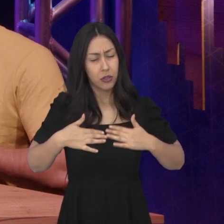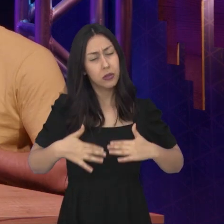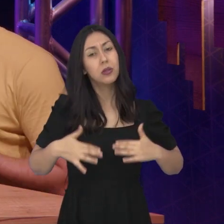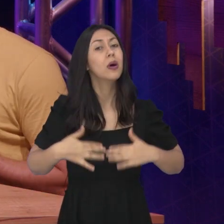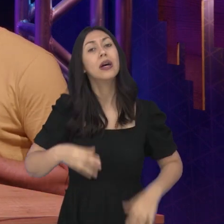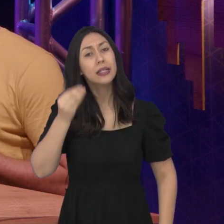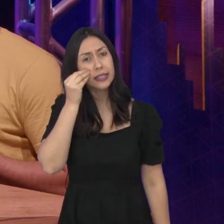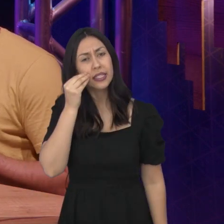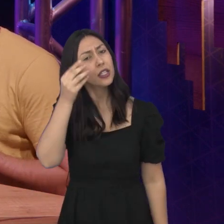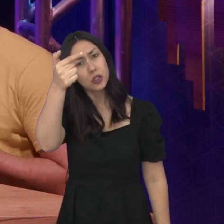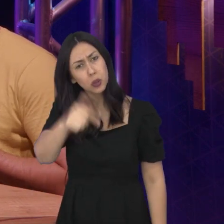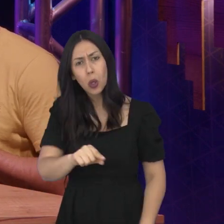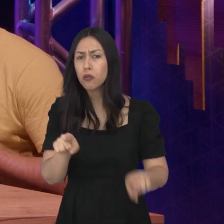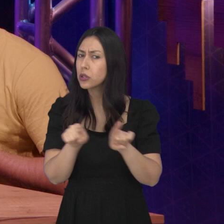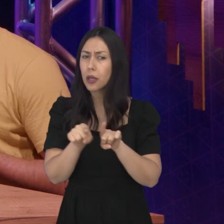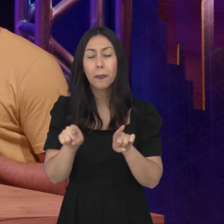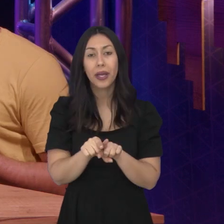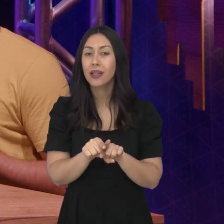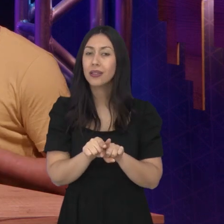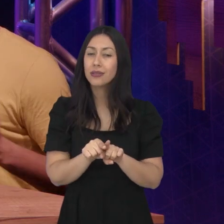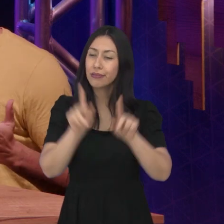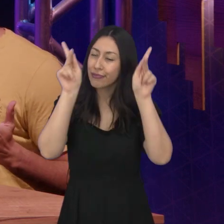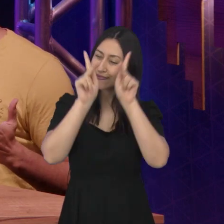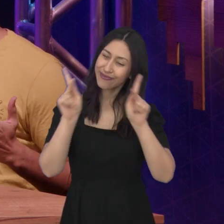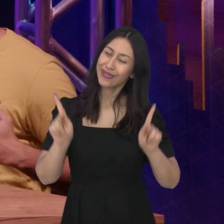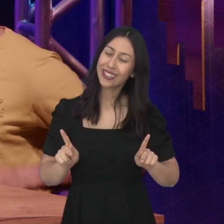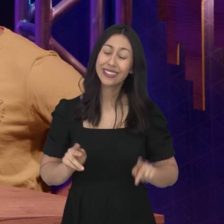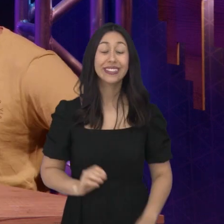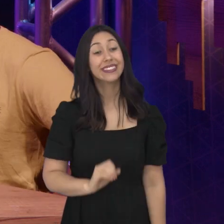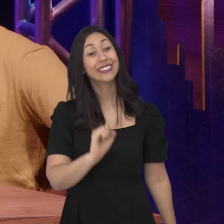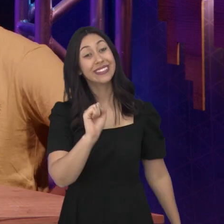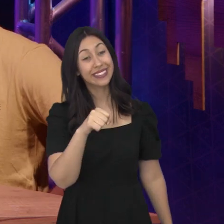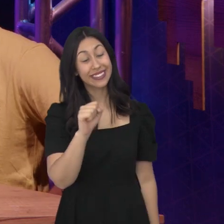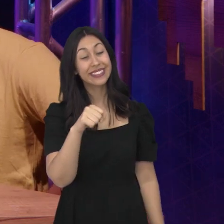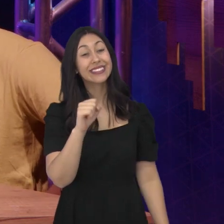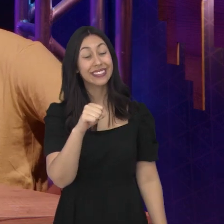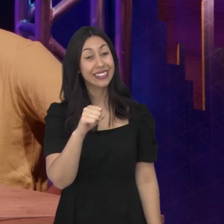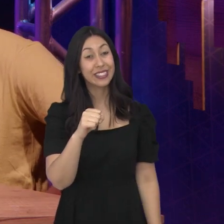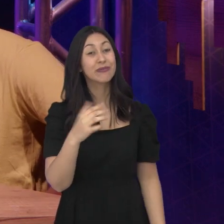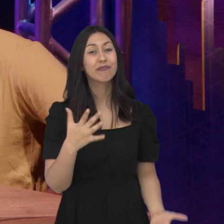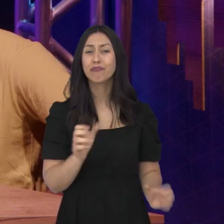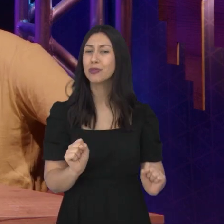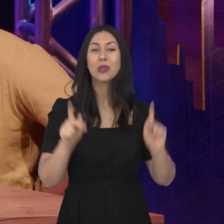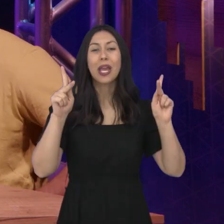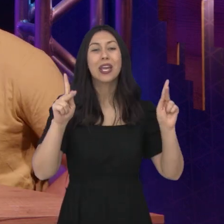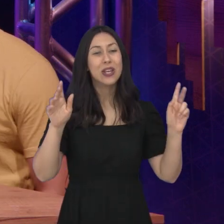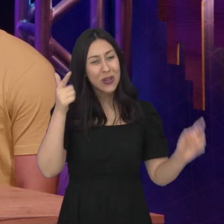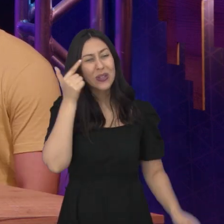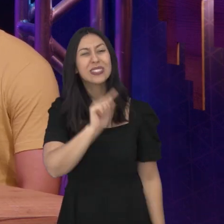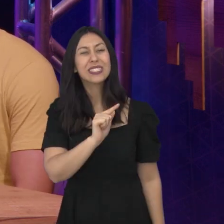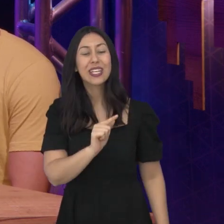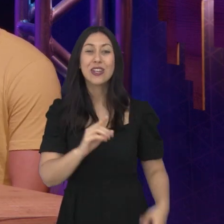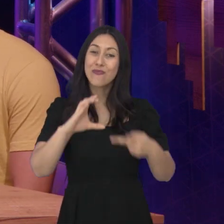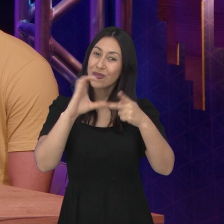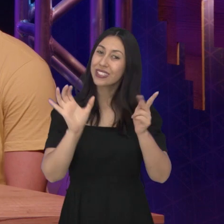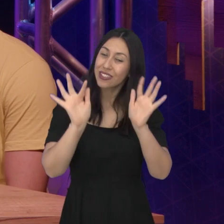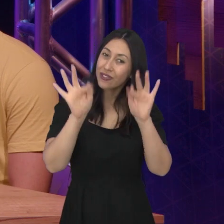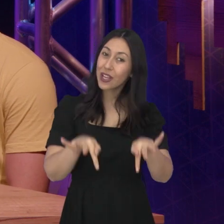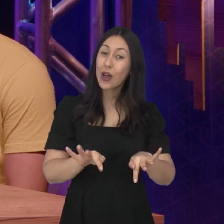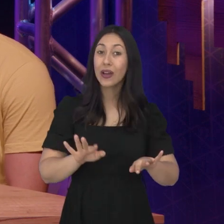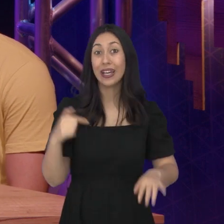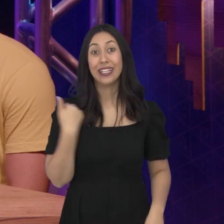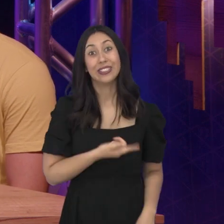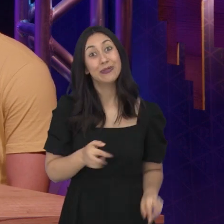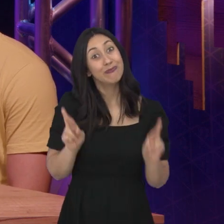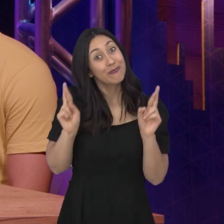vivendo, tente de novo se for necessário, né? E fique em paz com isso. Exatamente, gente. Vai dar tudo certo. Pode ser de hoje, fica por